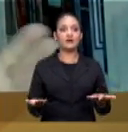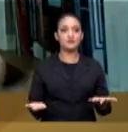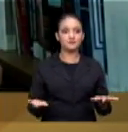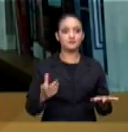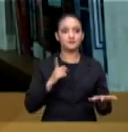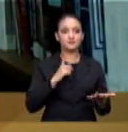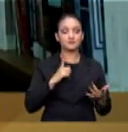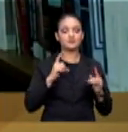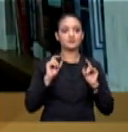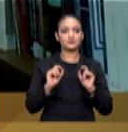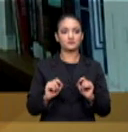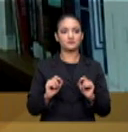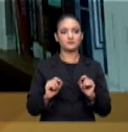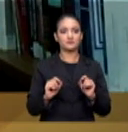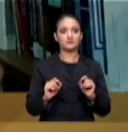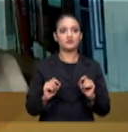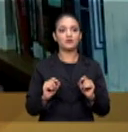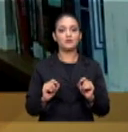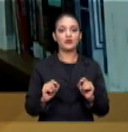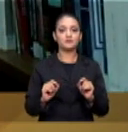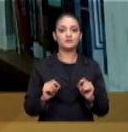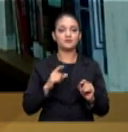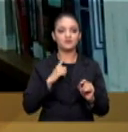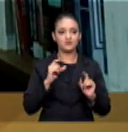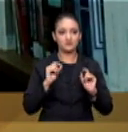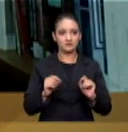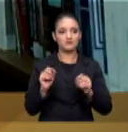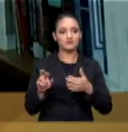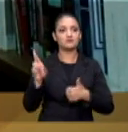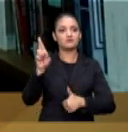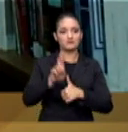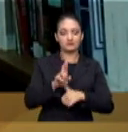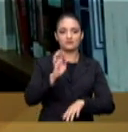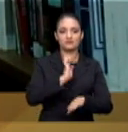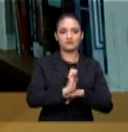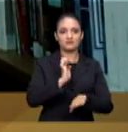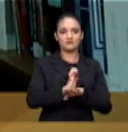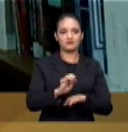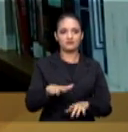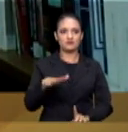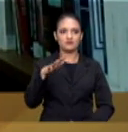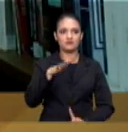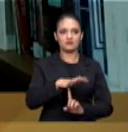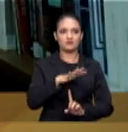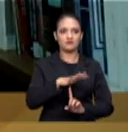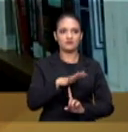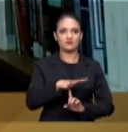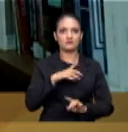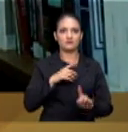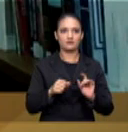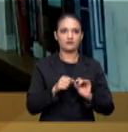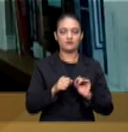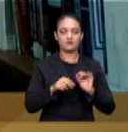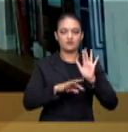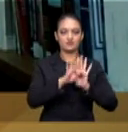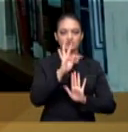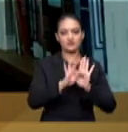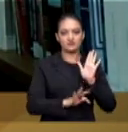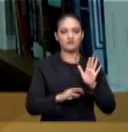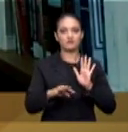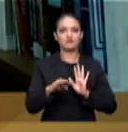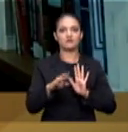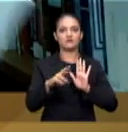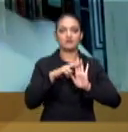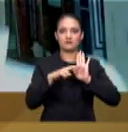o ilustre procurador do Distrito Federal, que representa aqui o Estado do Paraná, sustentou brilhantemente, das redações das normas